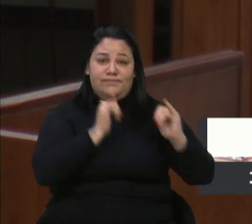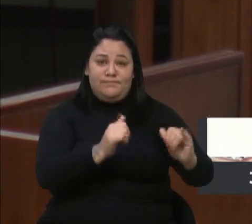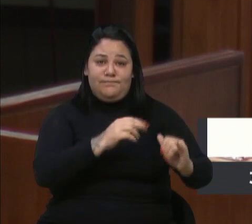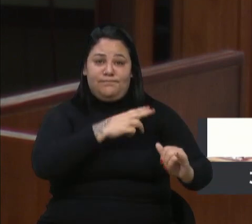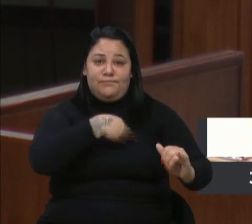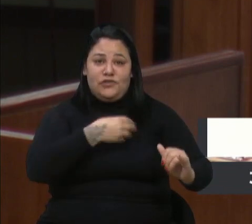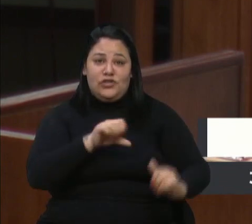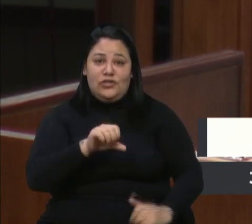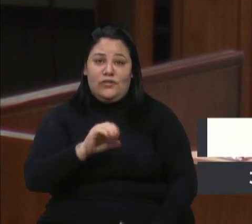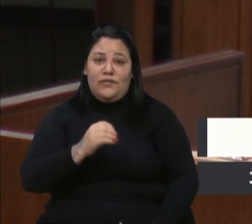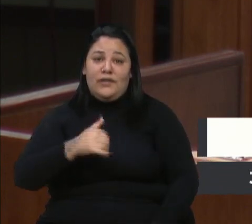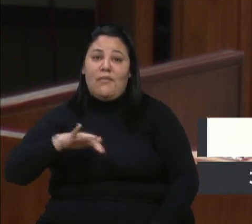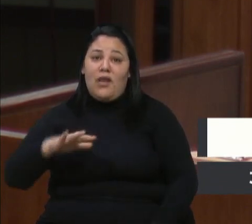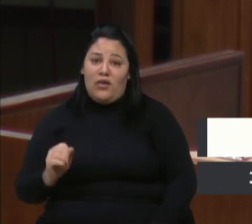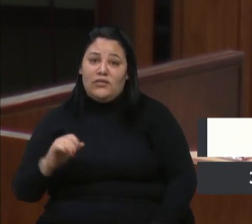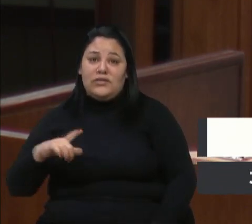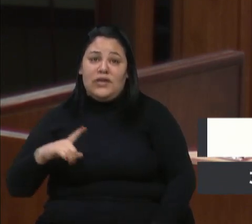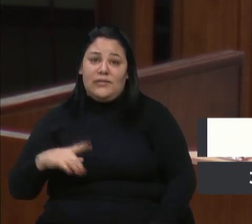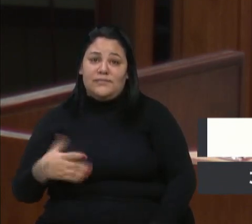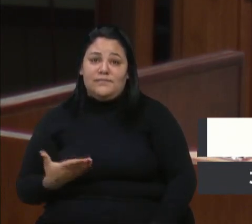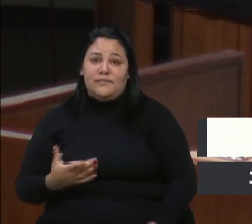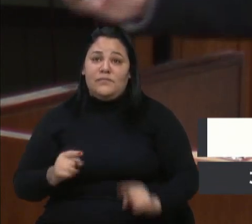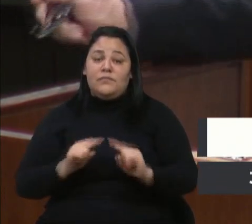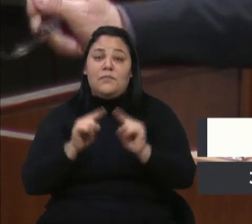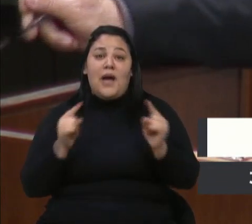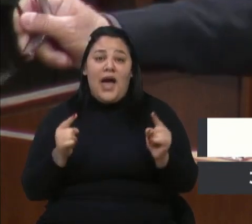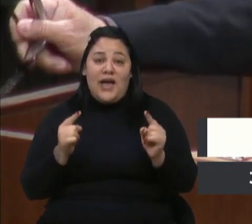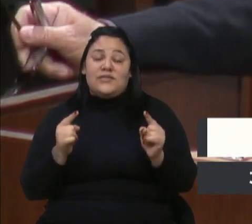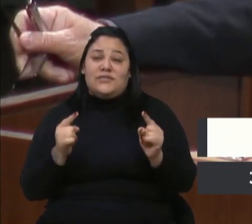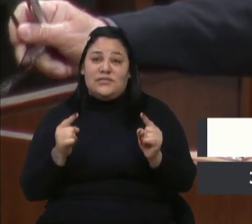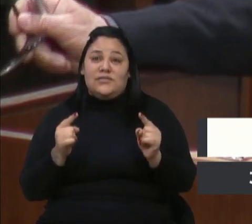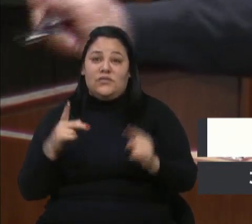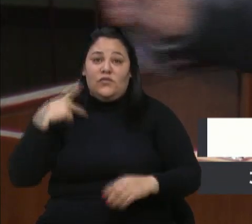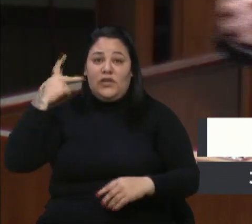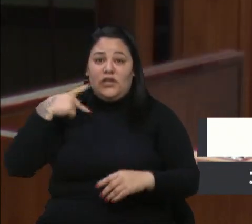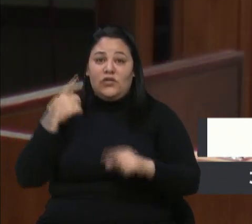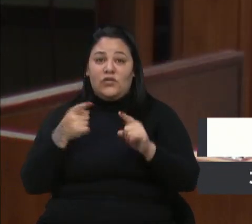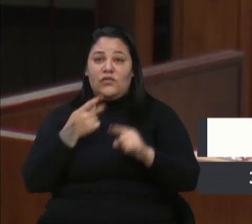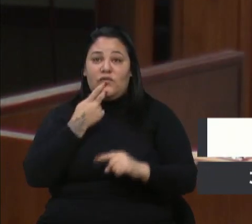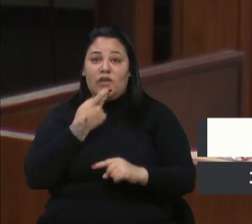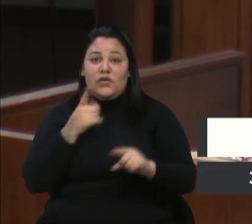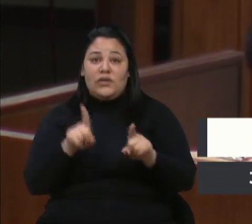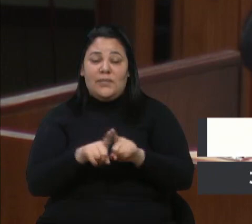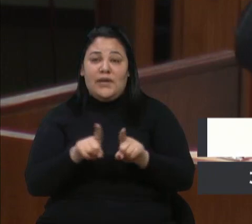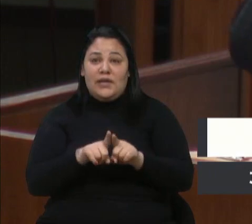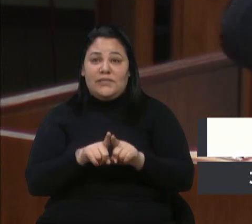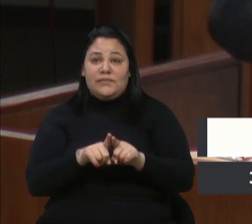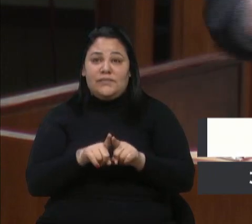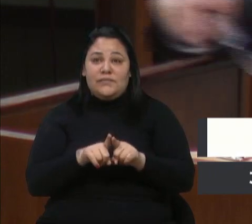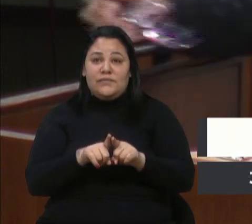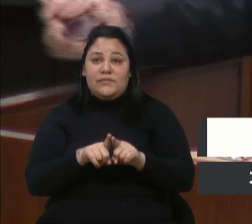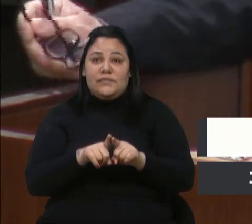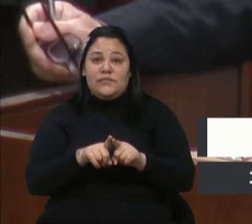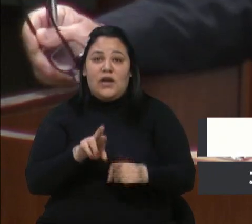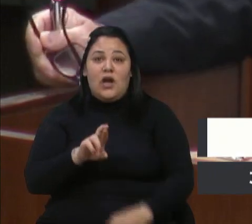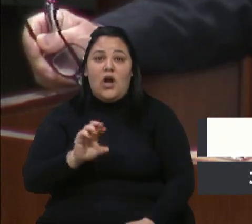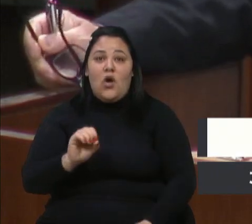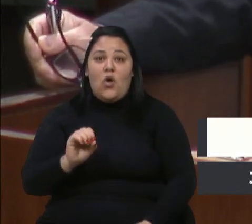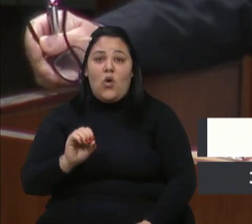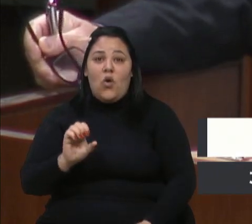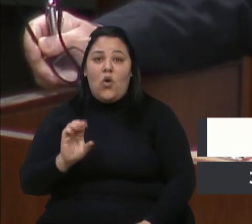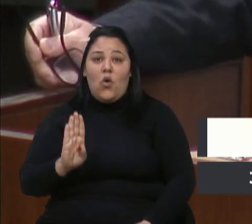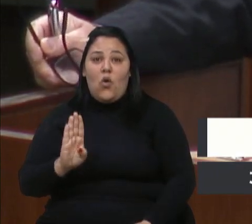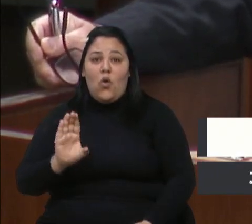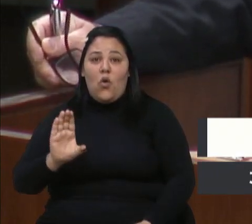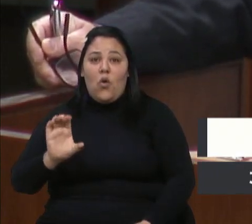de 90 milhões que nós temos. Mas o vereador também falou aqui da Robert Show, onde está sendo feito um